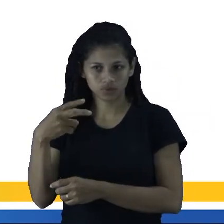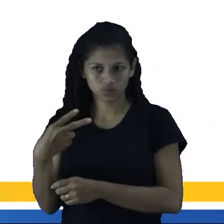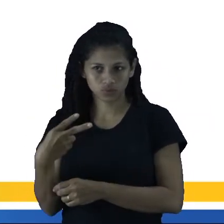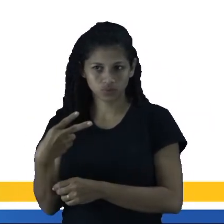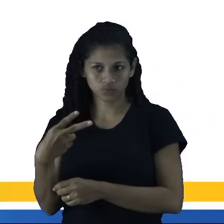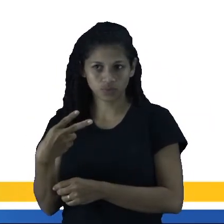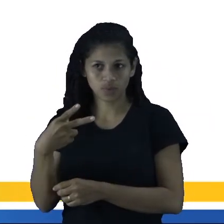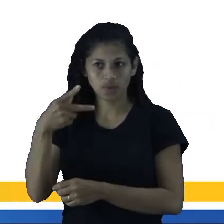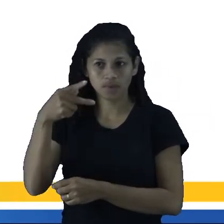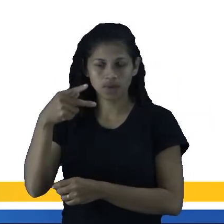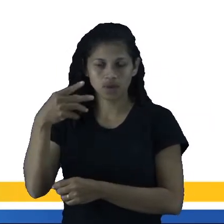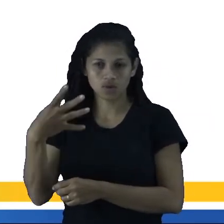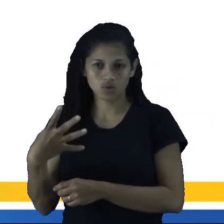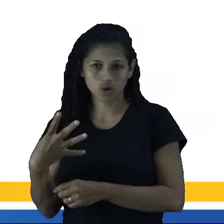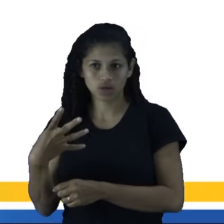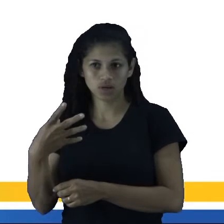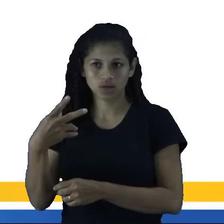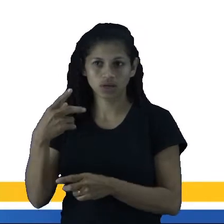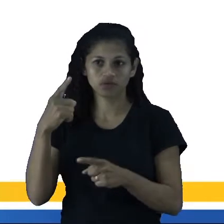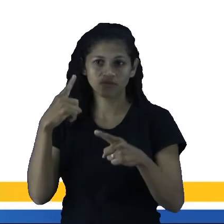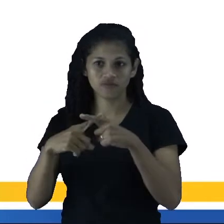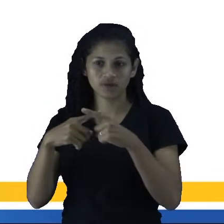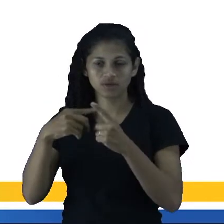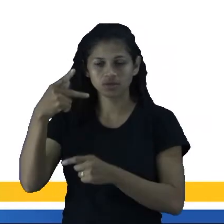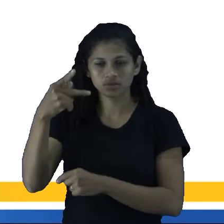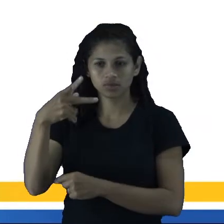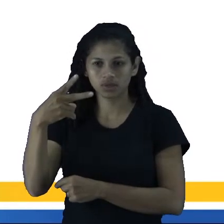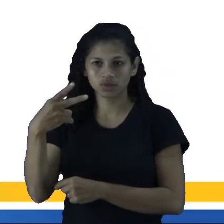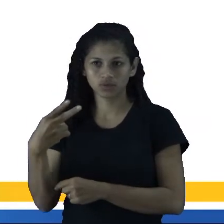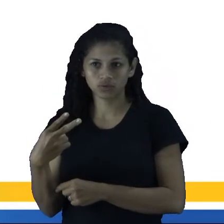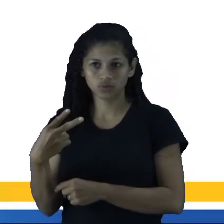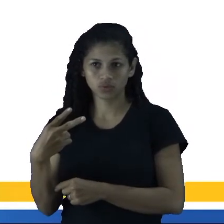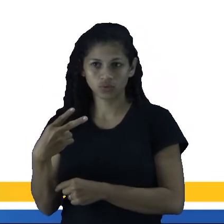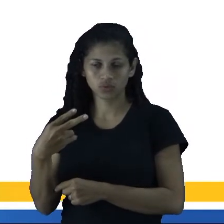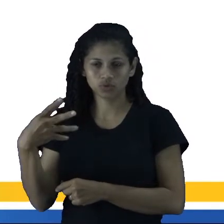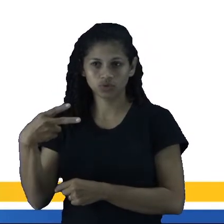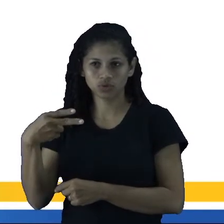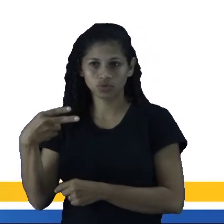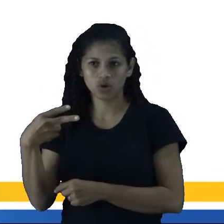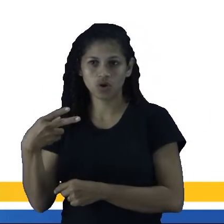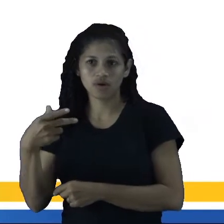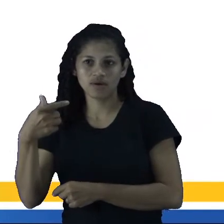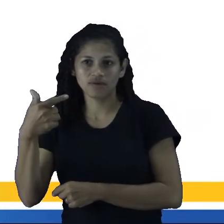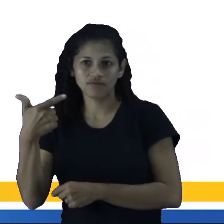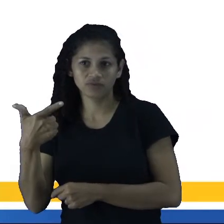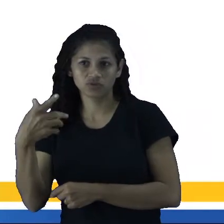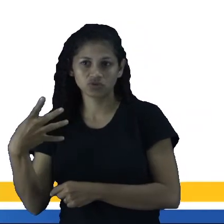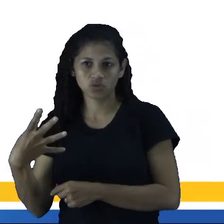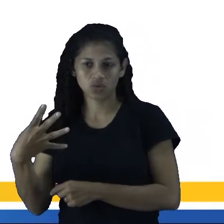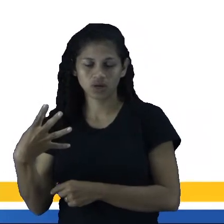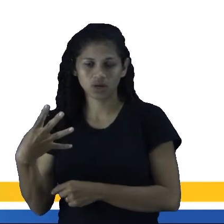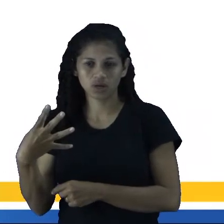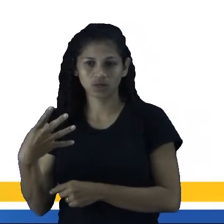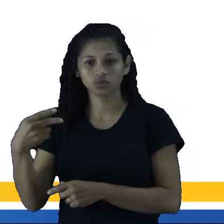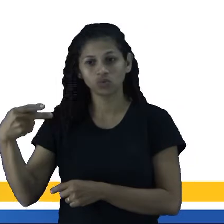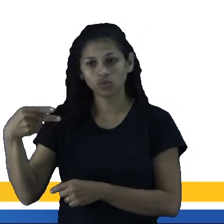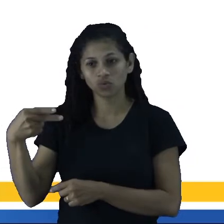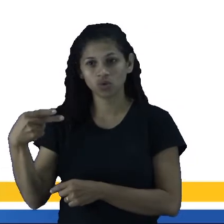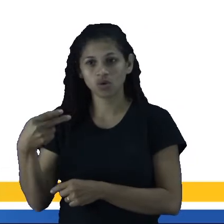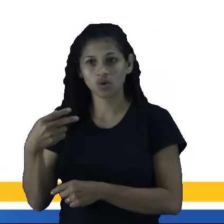ter P4 vezes P2, que vai me dar 24 vezes 2, logo 48